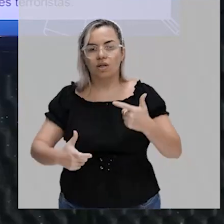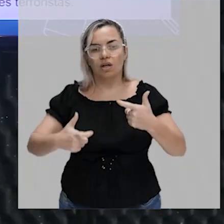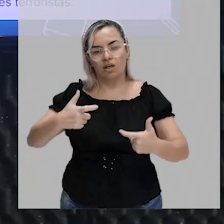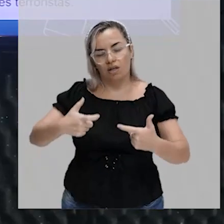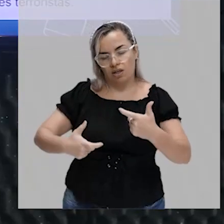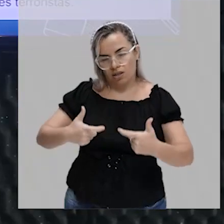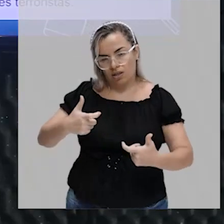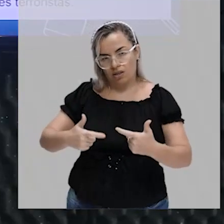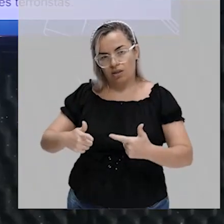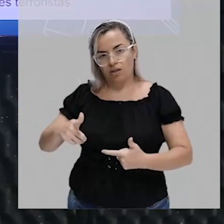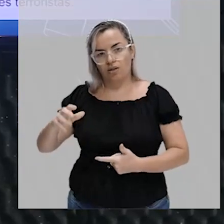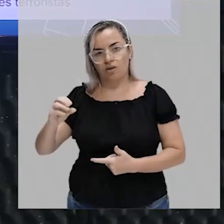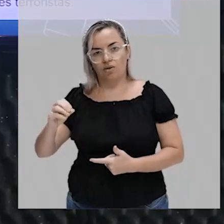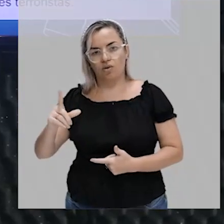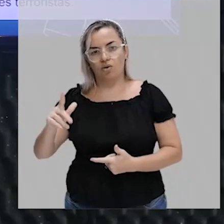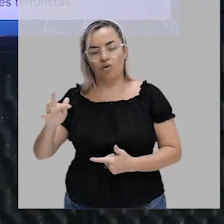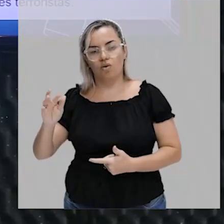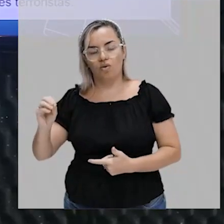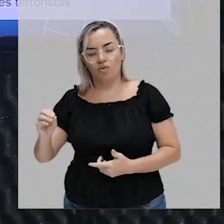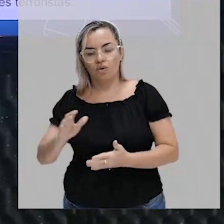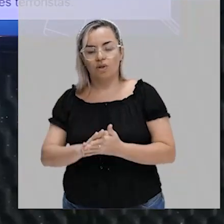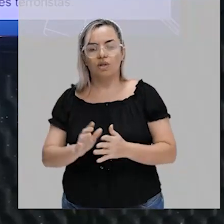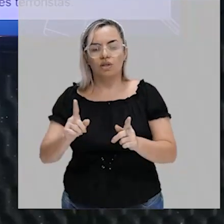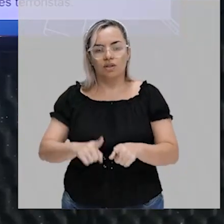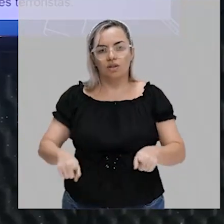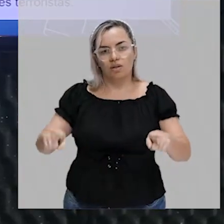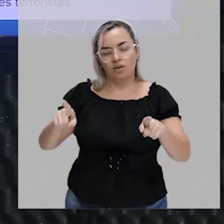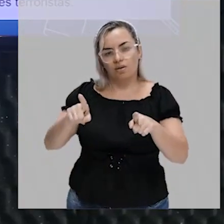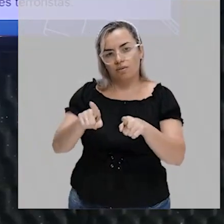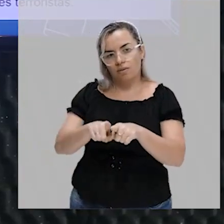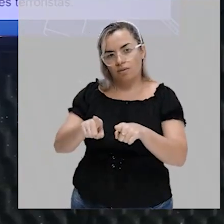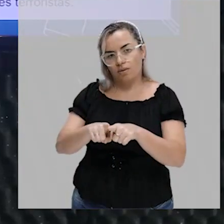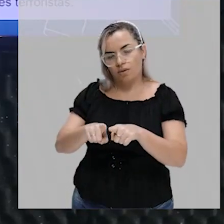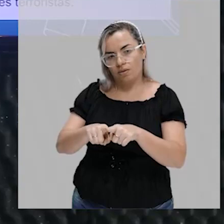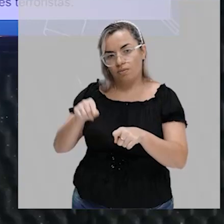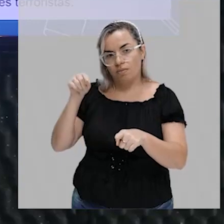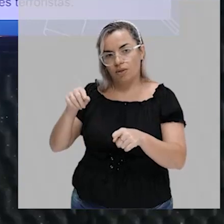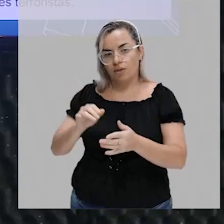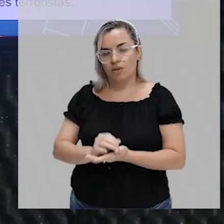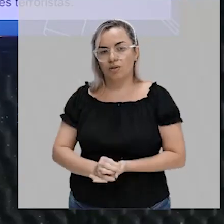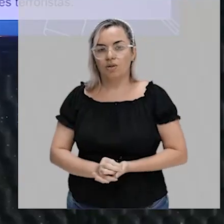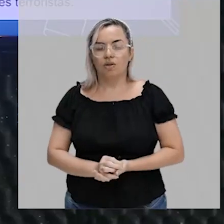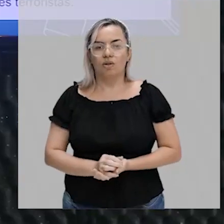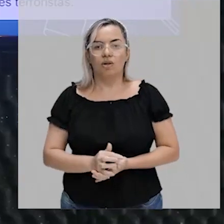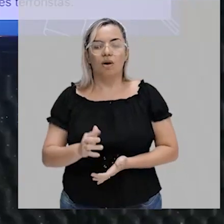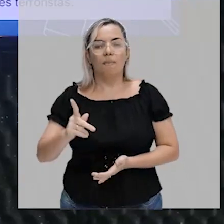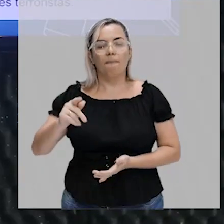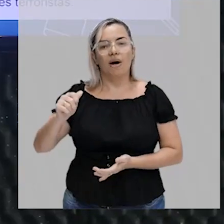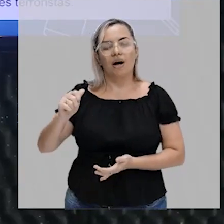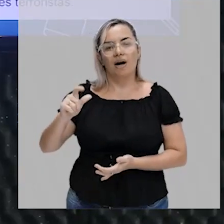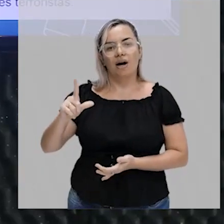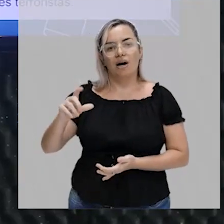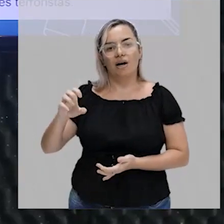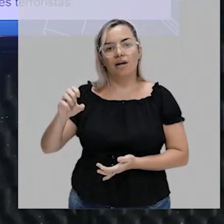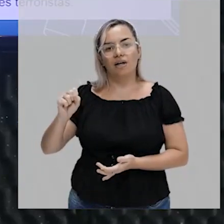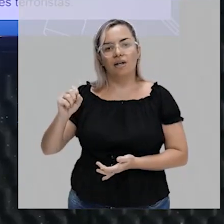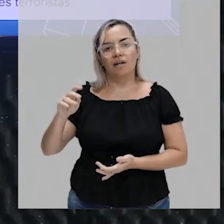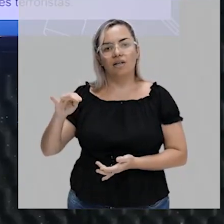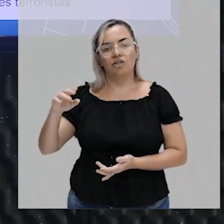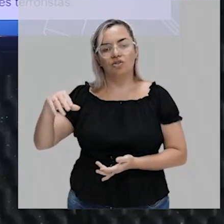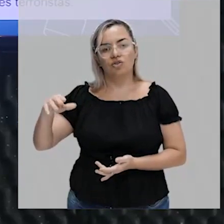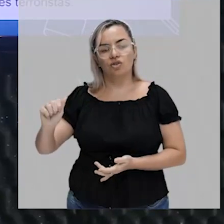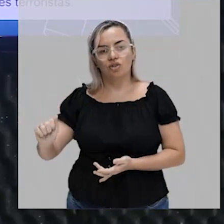percebe os Estados Unidos tentando agir como intermediador, né? A gente vai perceber a influência dos Estados Unidos, principalmente no Oriente Médio, galera, tá